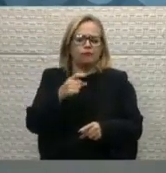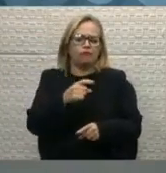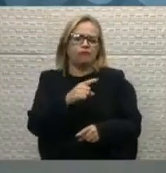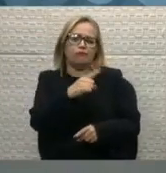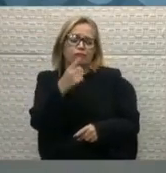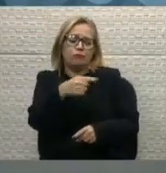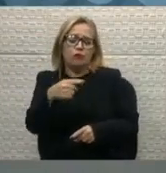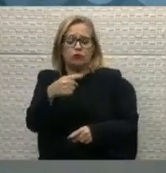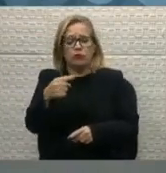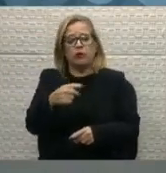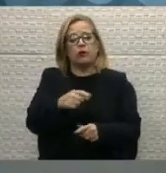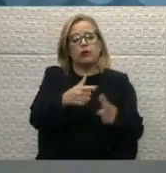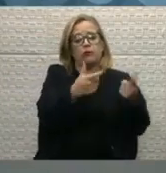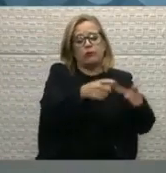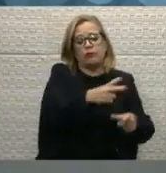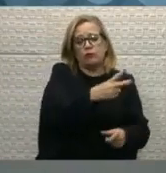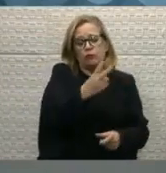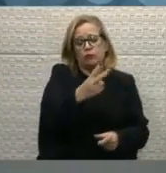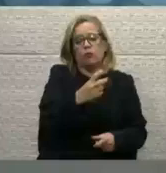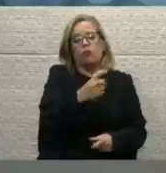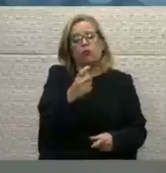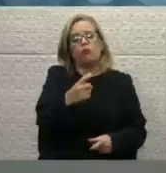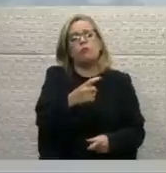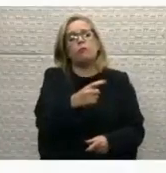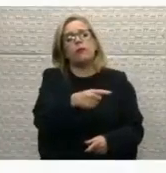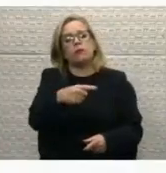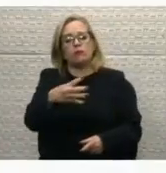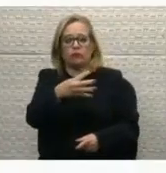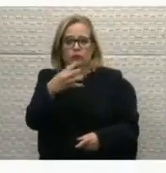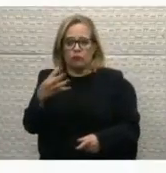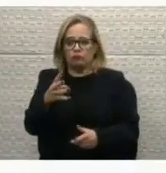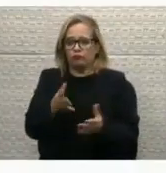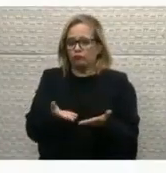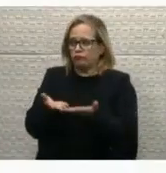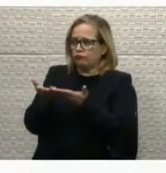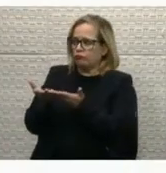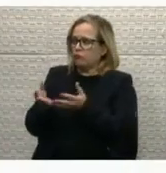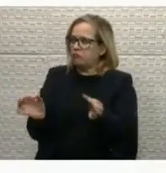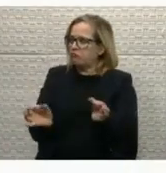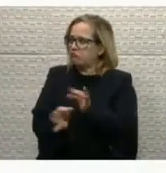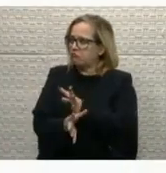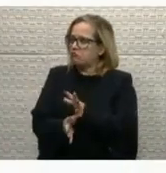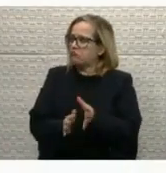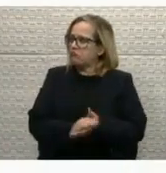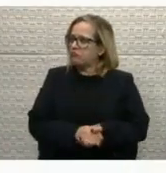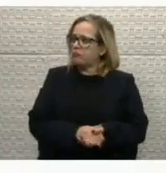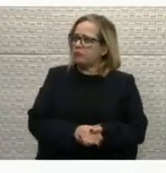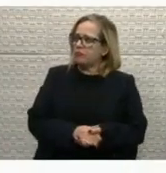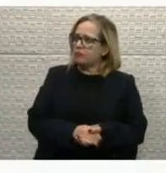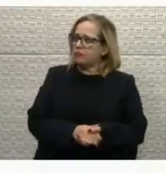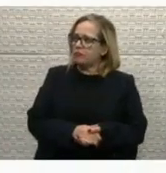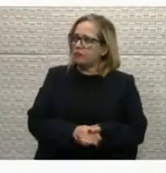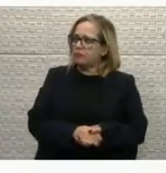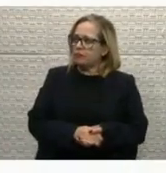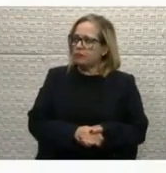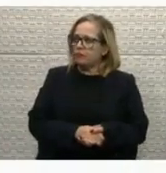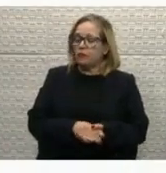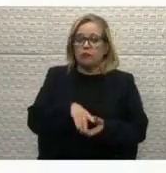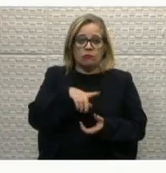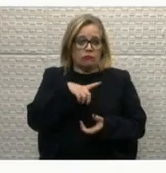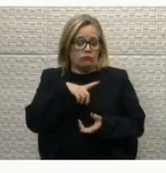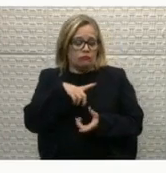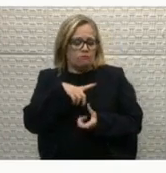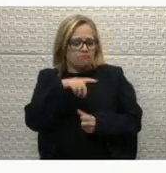a segunda menos 3, 4. Então, vamos ao quadro acompanhar essa resolução. Então, nós temos a